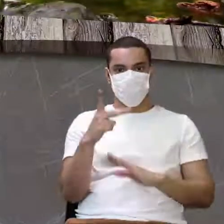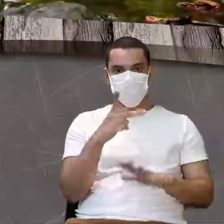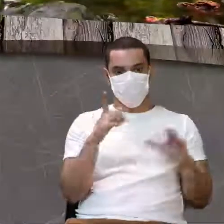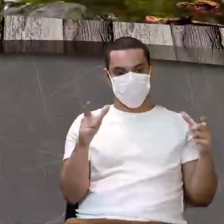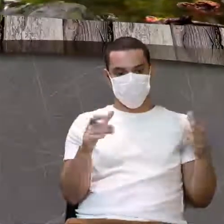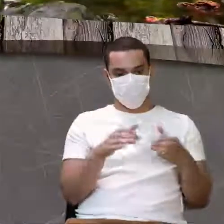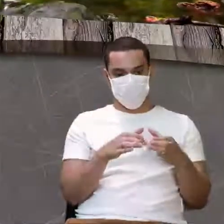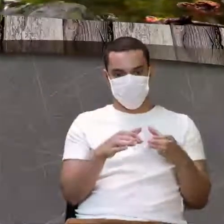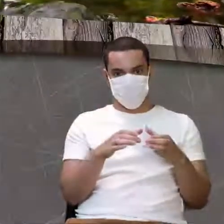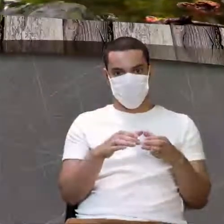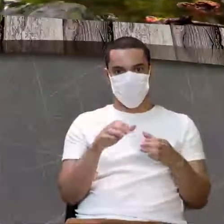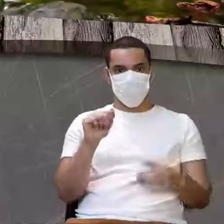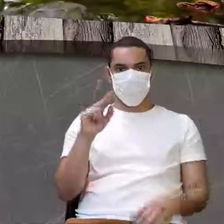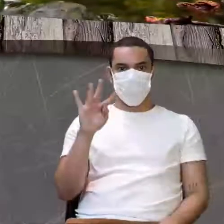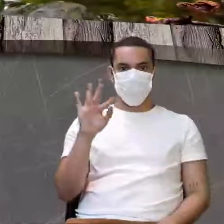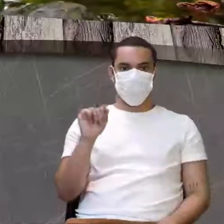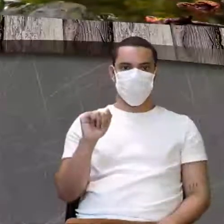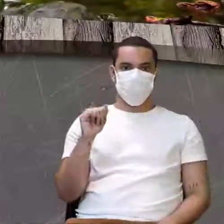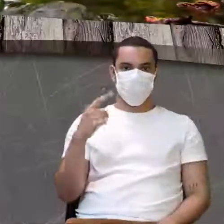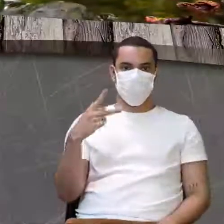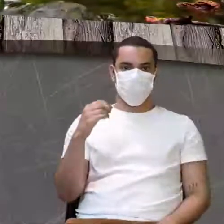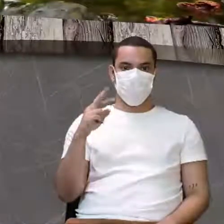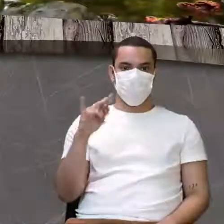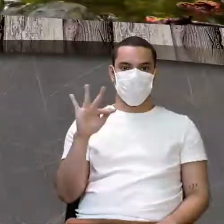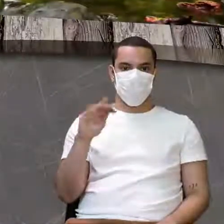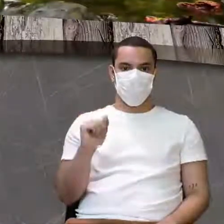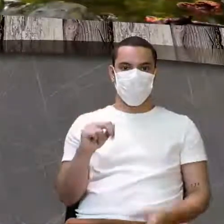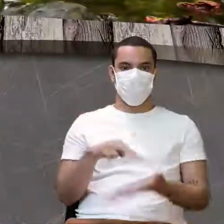em autapomorfia, a gente está falando de